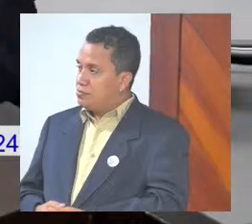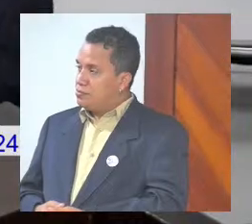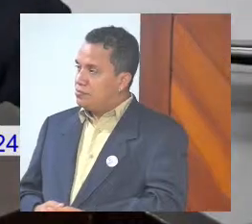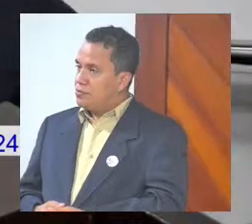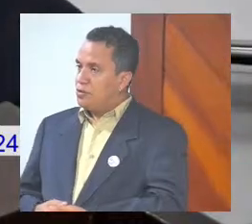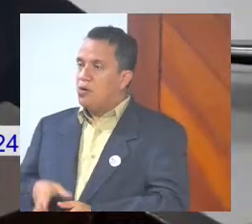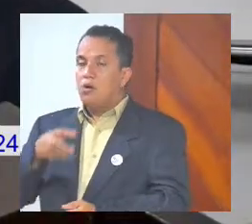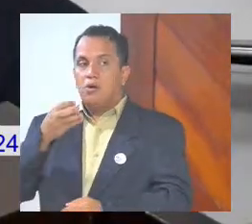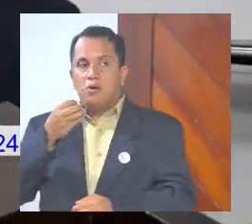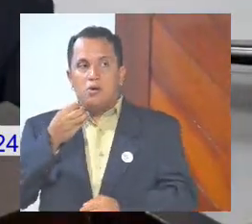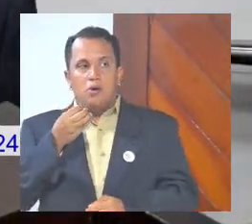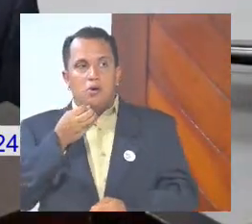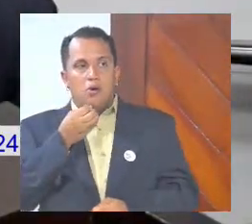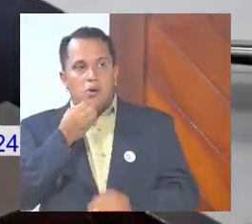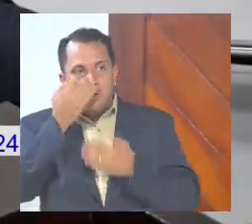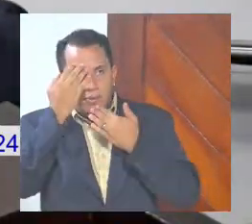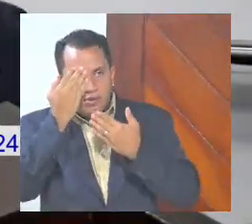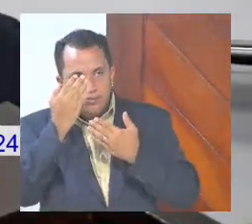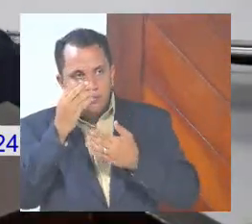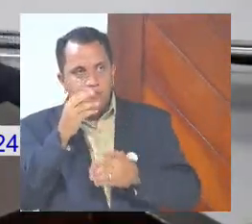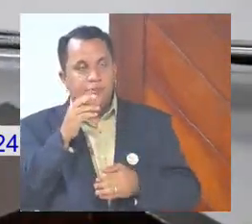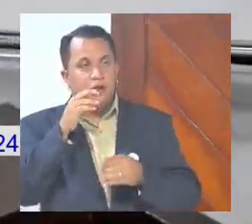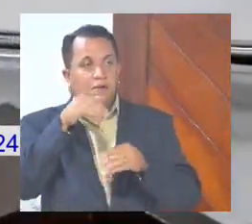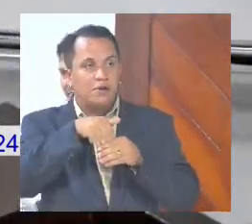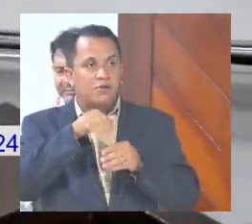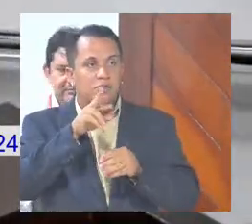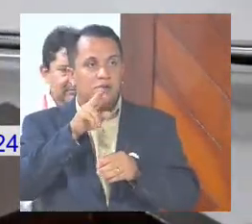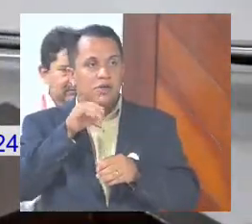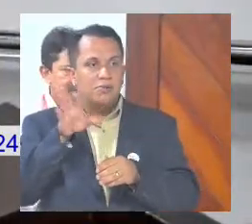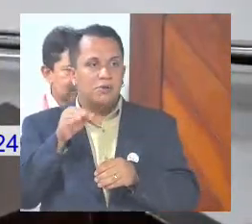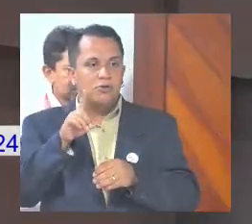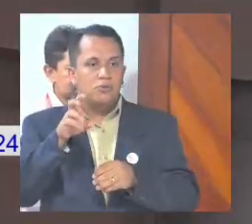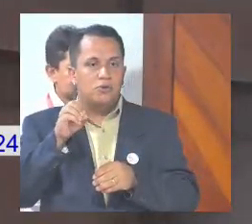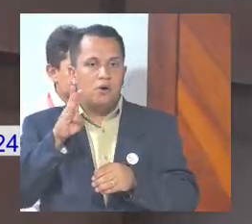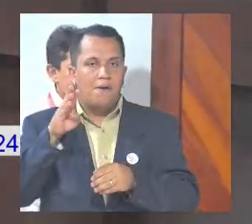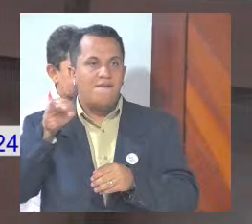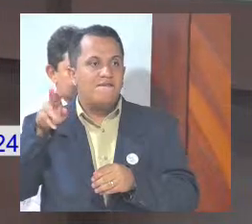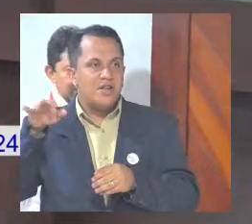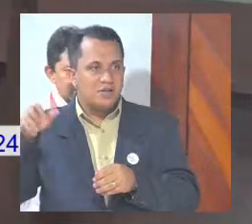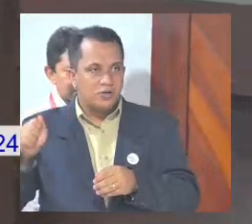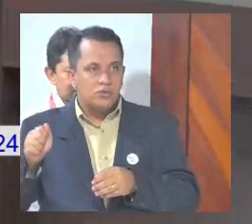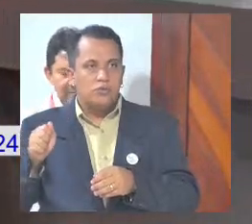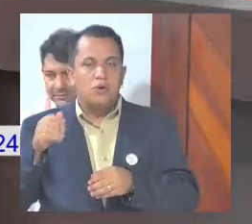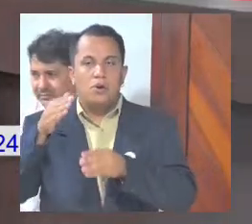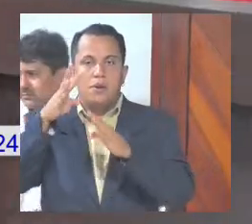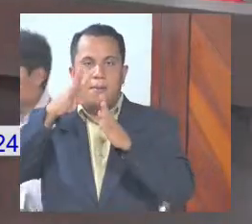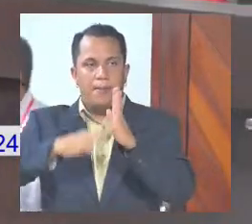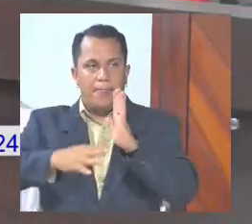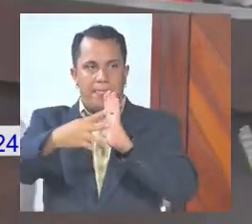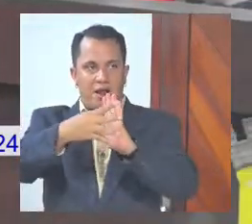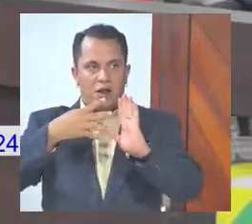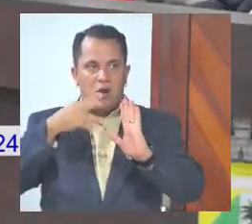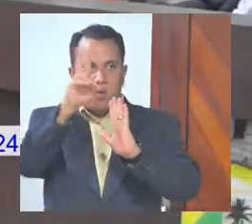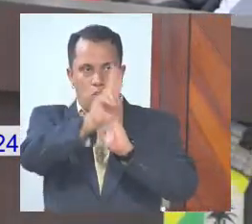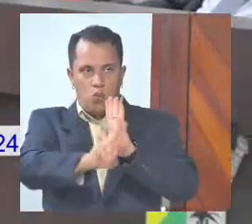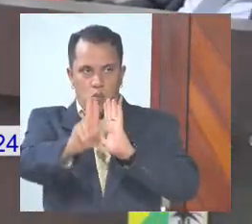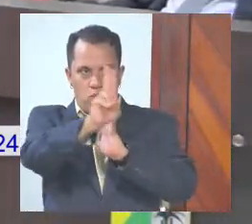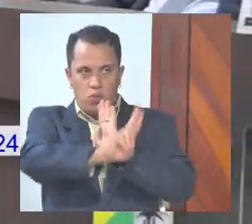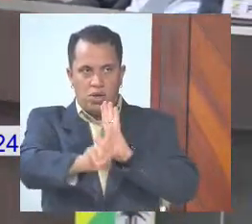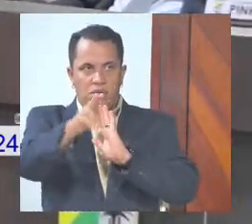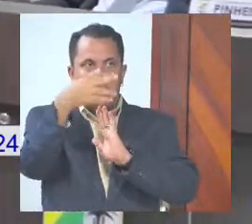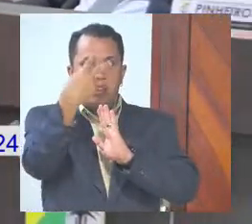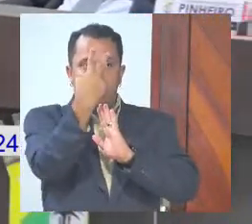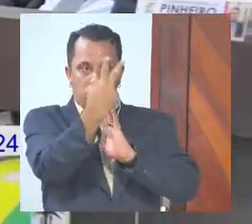Ali o vereador Riba, do Bom Viver. Não tem mais nenhum vereador inscrito. Os blocos já foram usados, o bloco do vereador